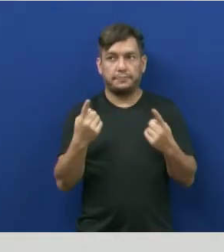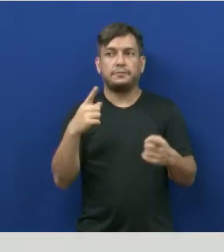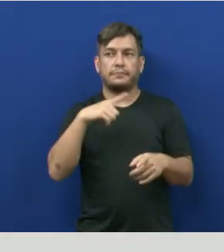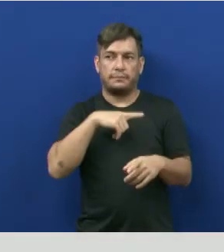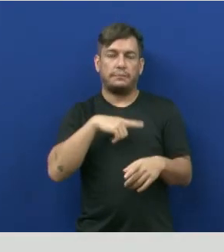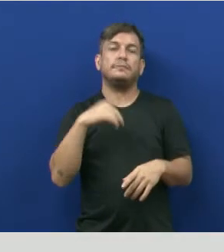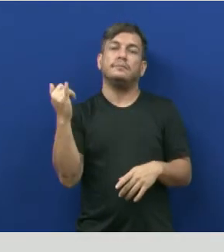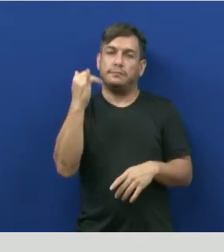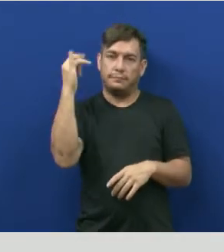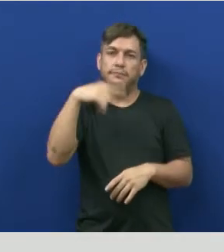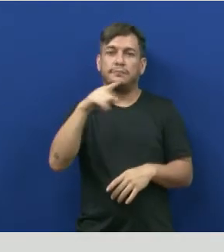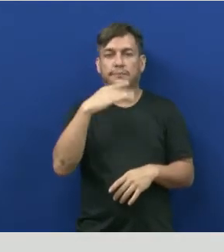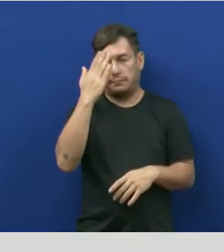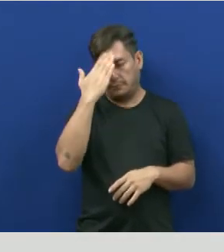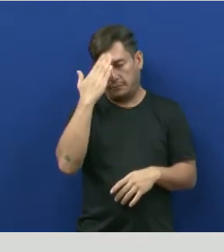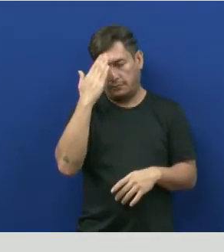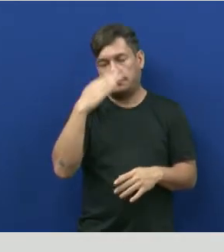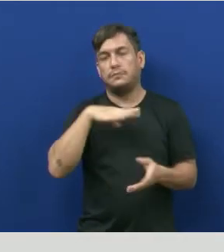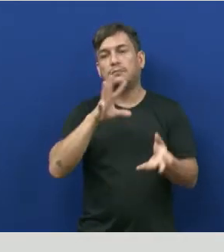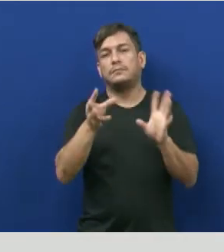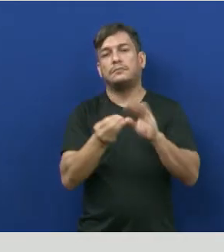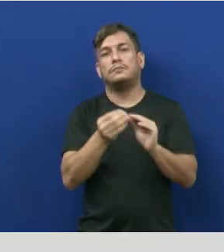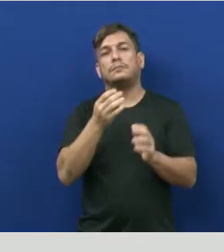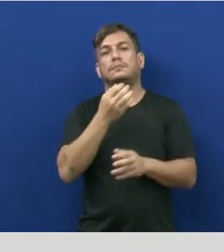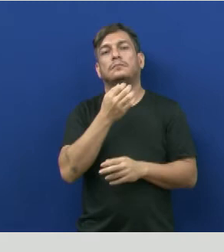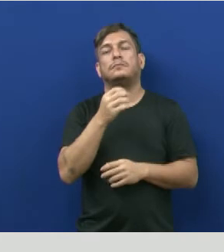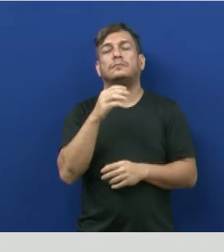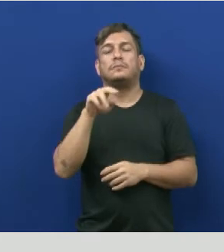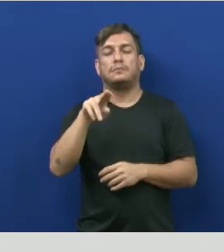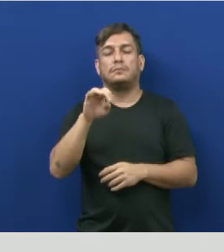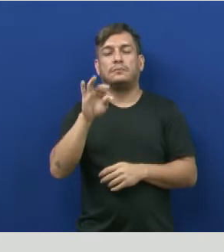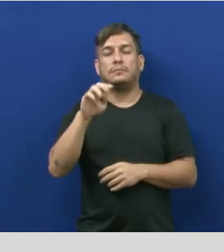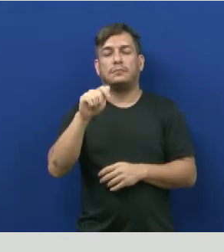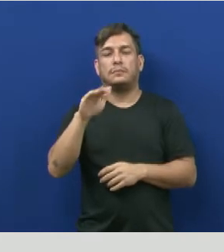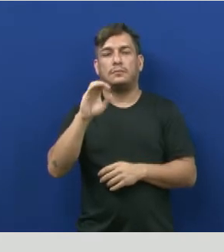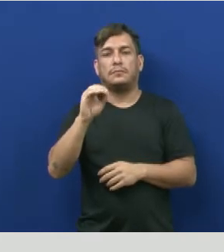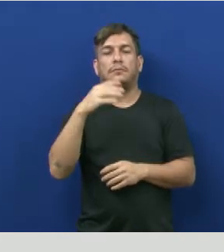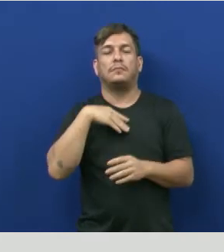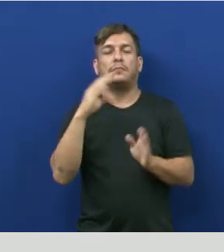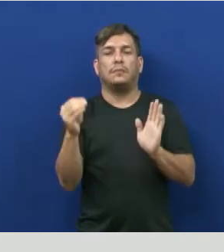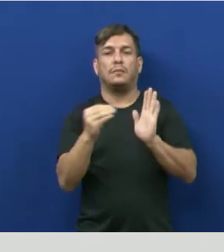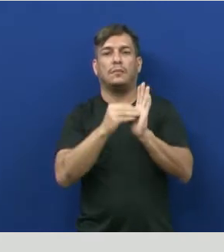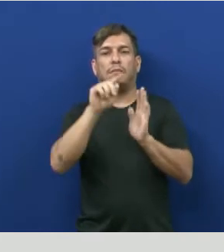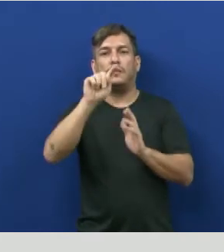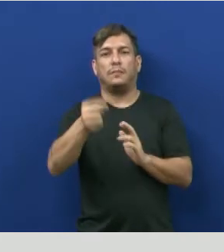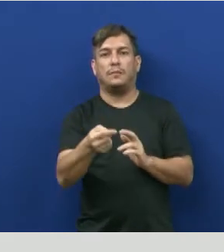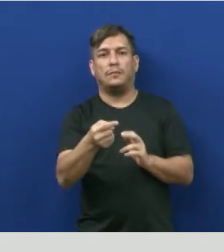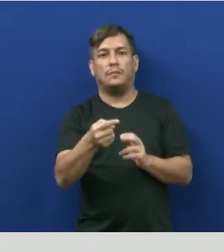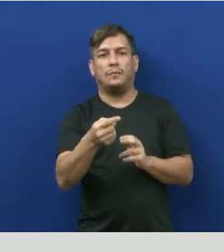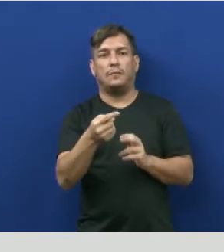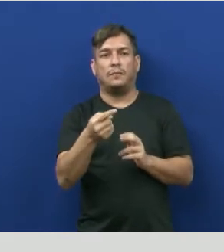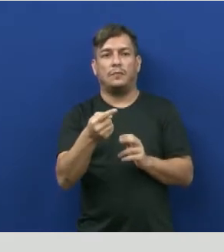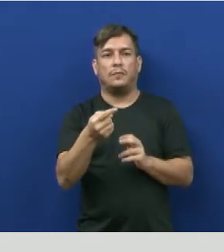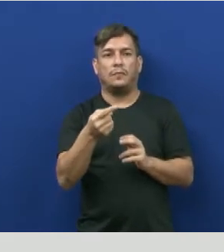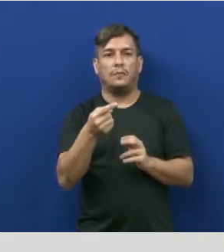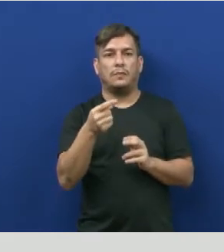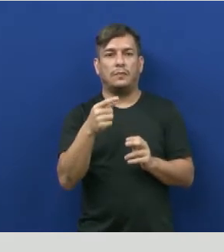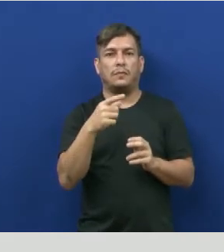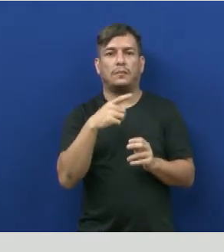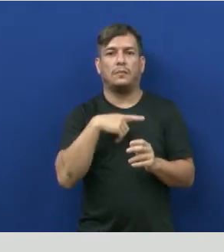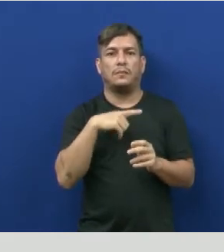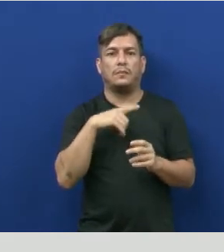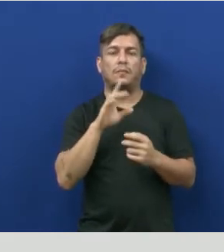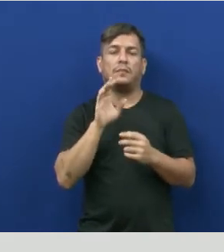aí, é importante que você saiba. Então, para eu transformar isso em notação científica, eu acrescento a vírgula aí no último número, quando ela não